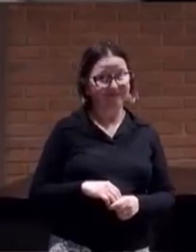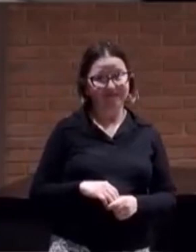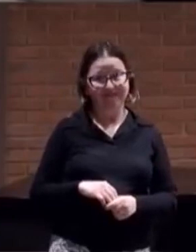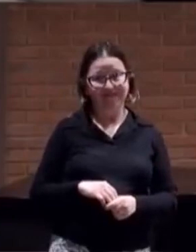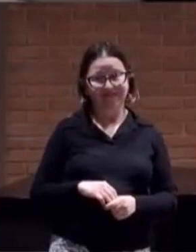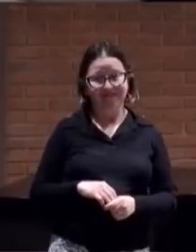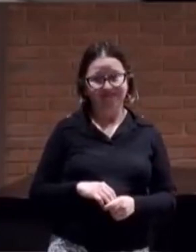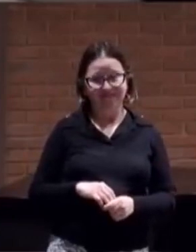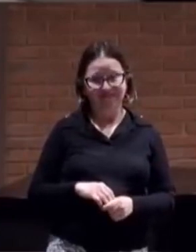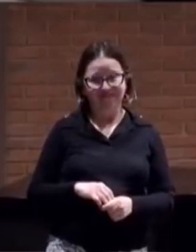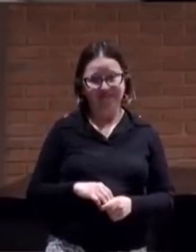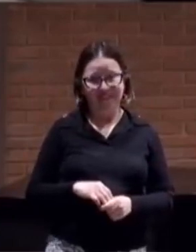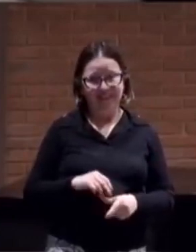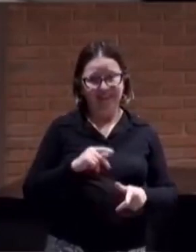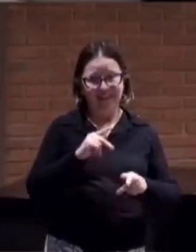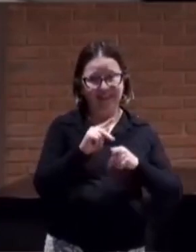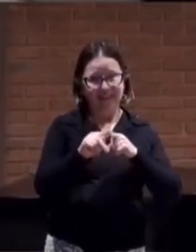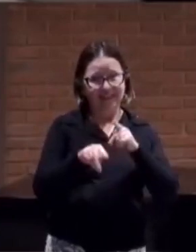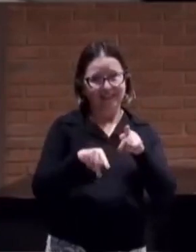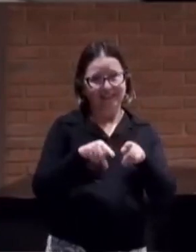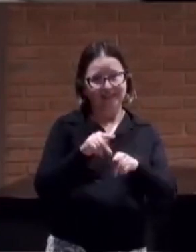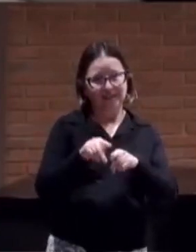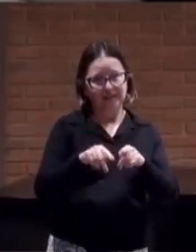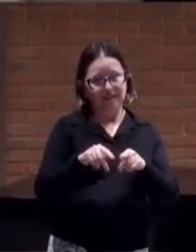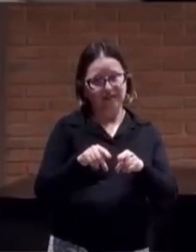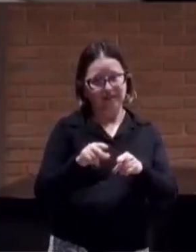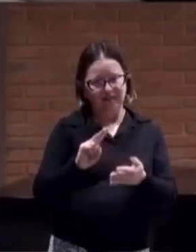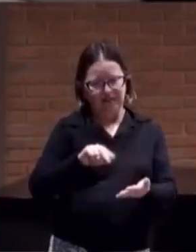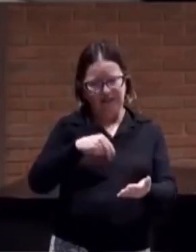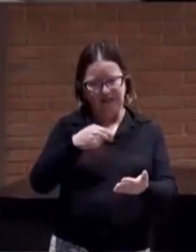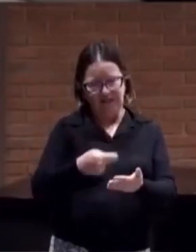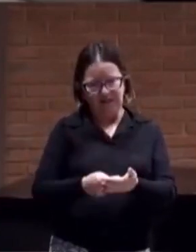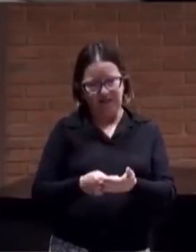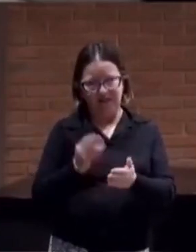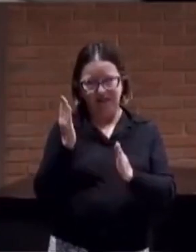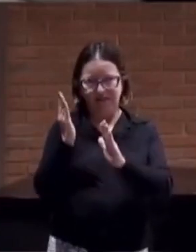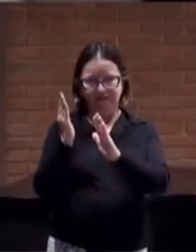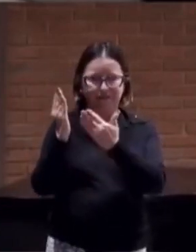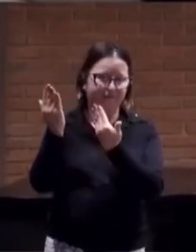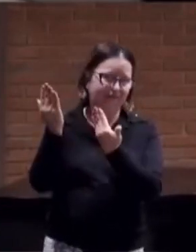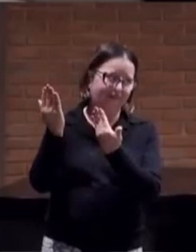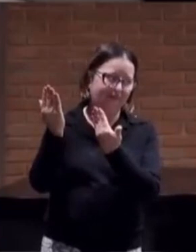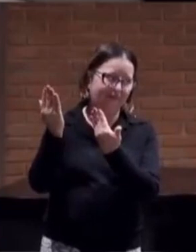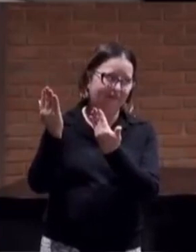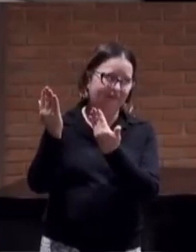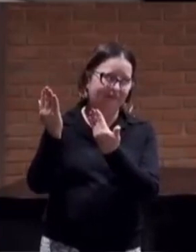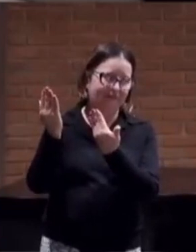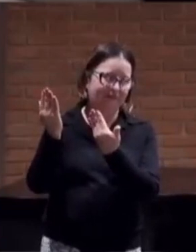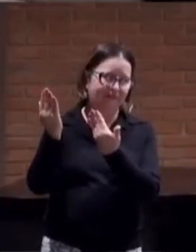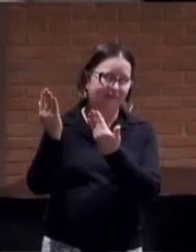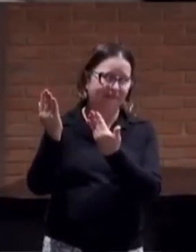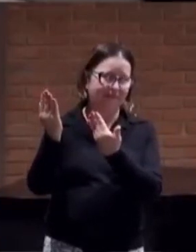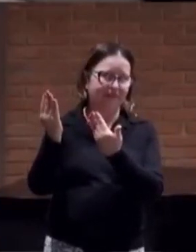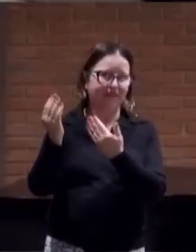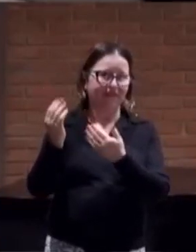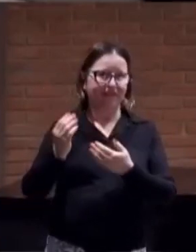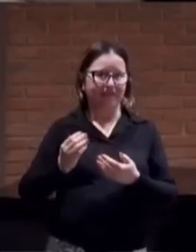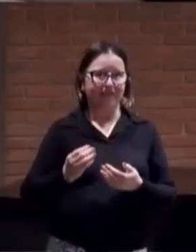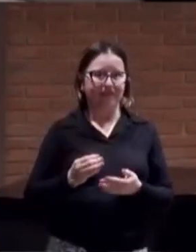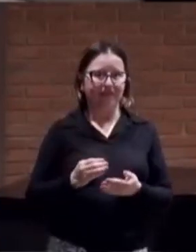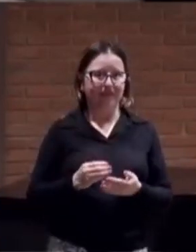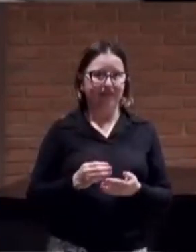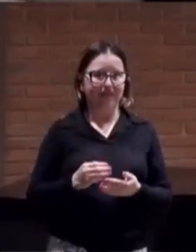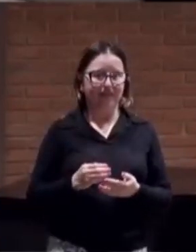que vai escafeder, que vai tropeçar, que vai apostatar, é exatamente aquela que